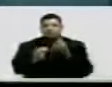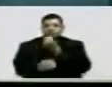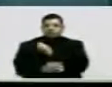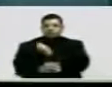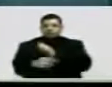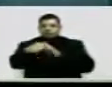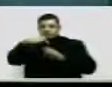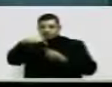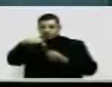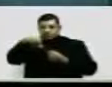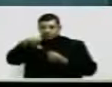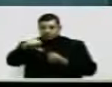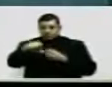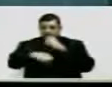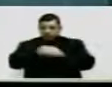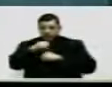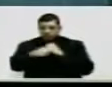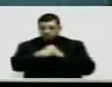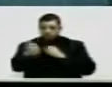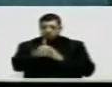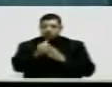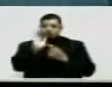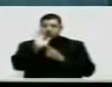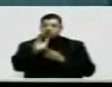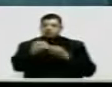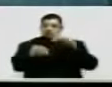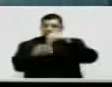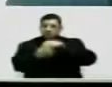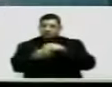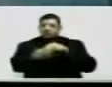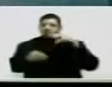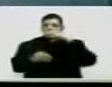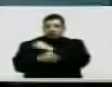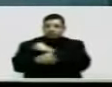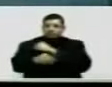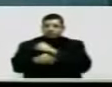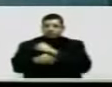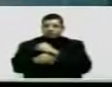número 79/2011 seja incluído